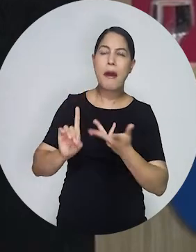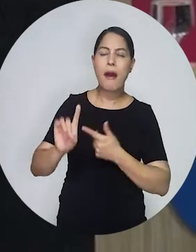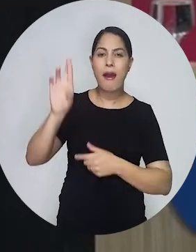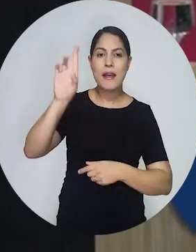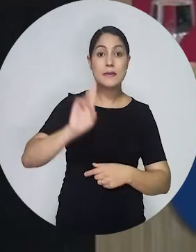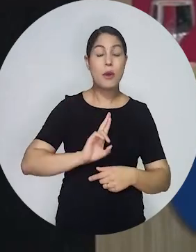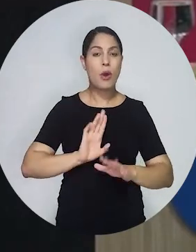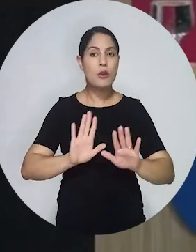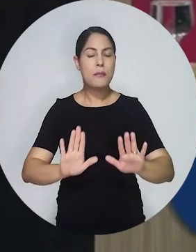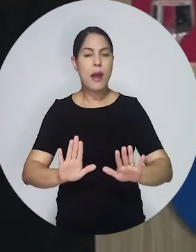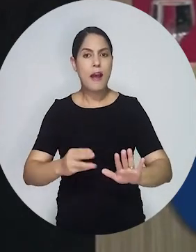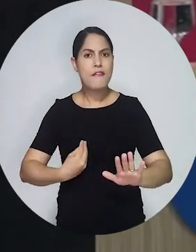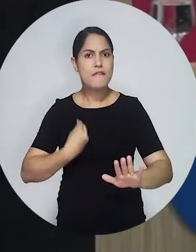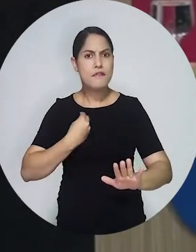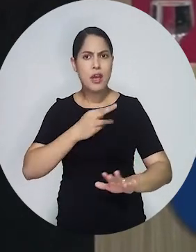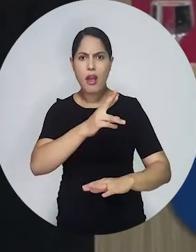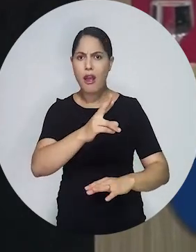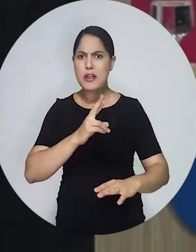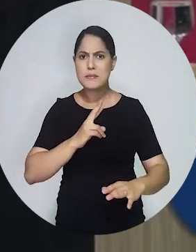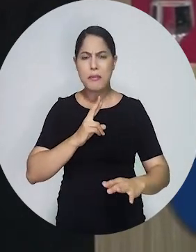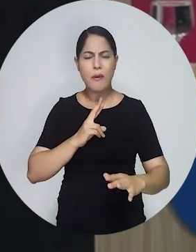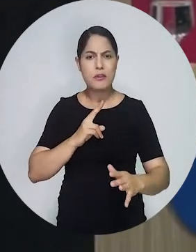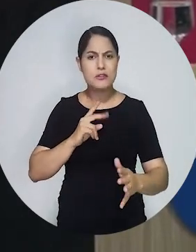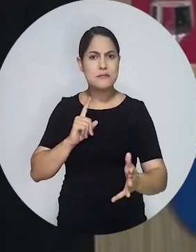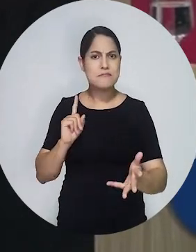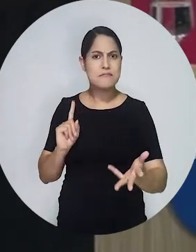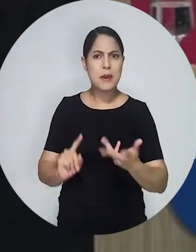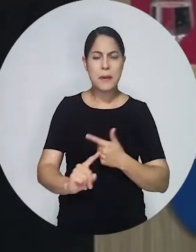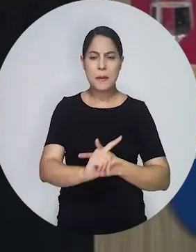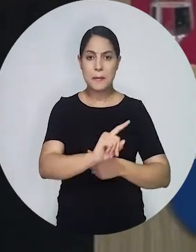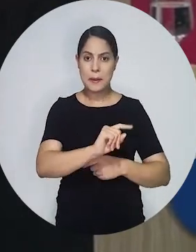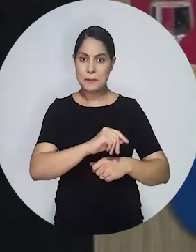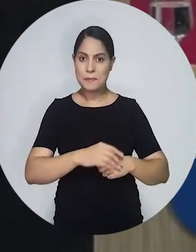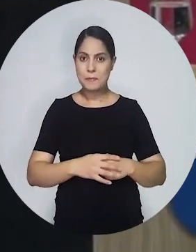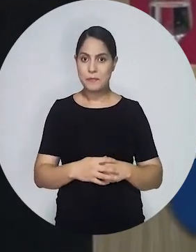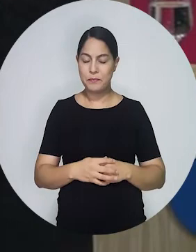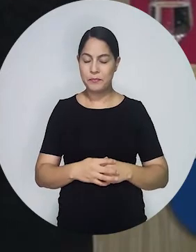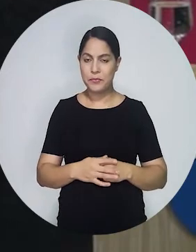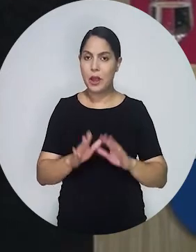Deus responde várias, outras a vida responde.